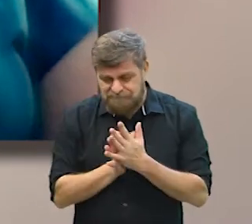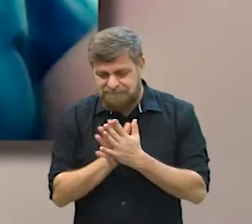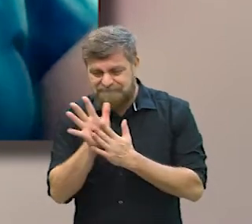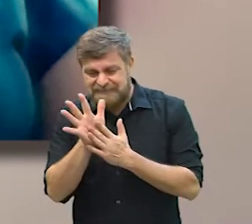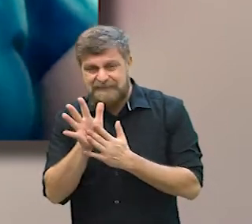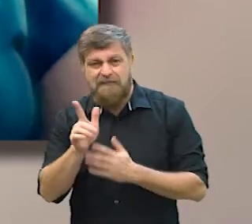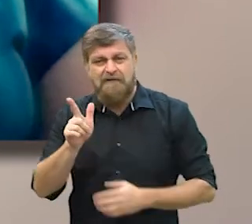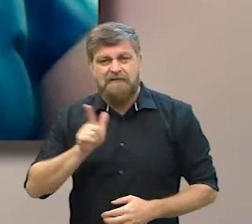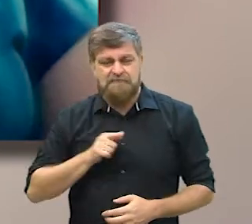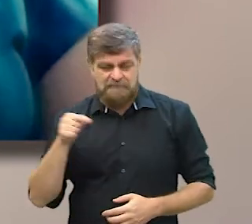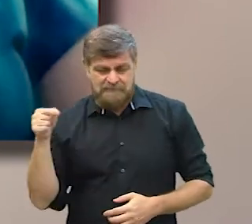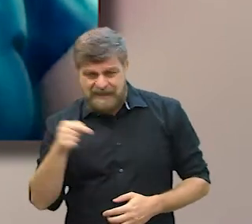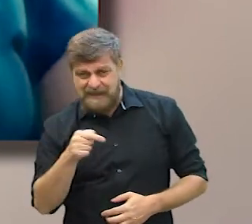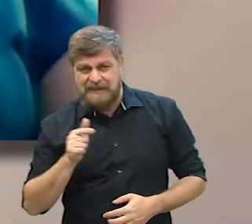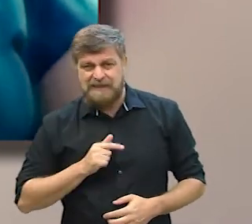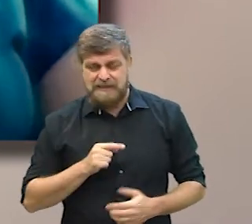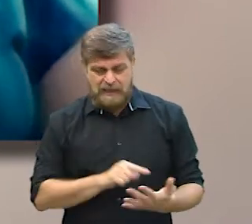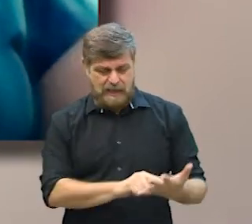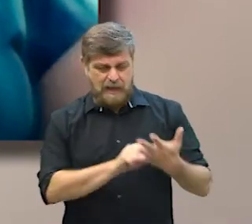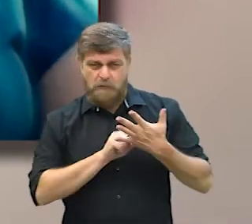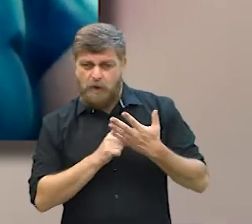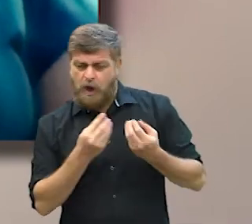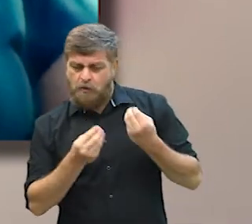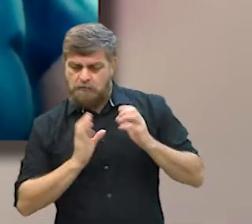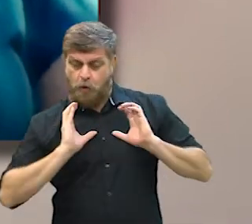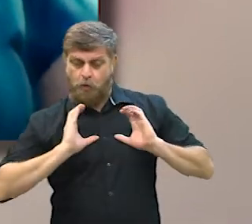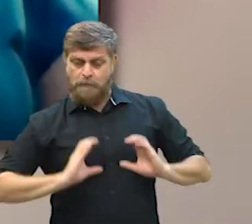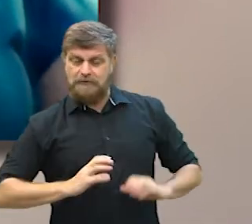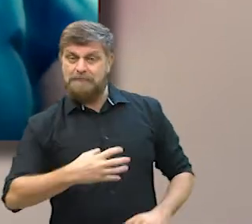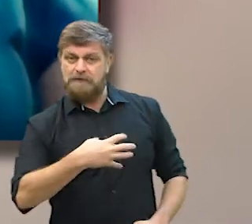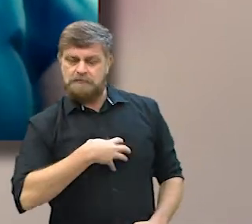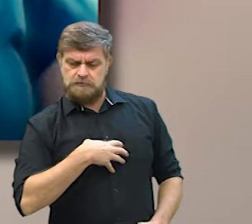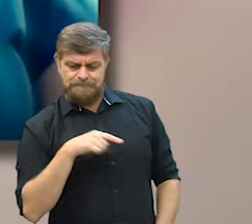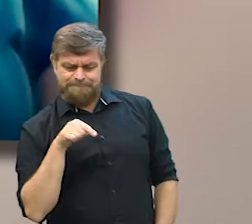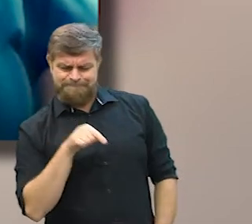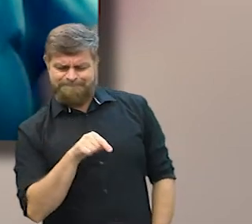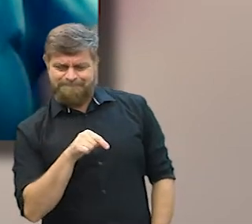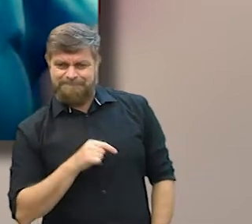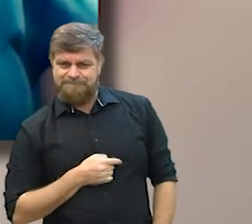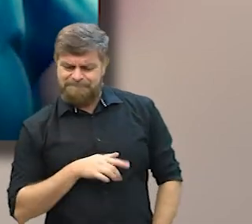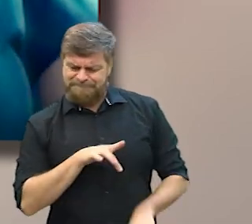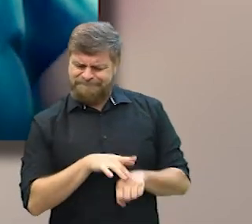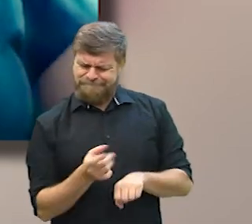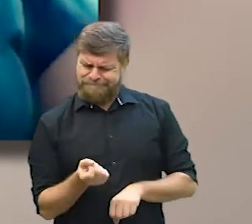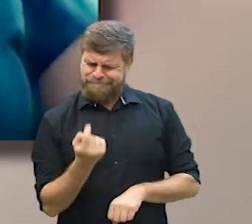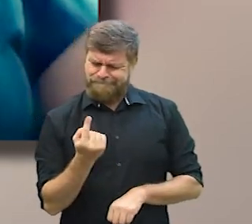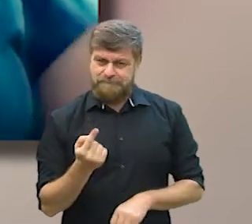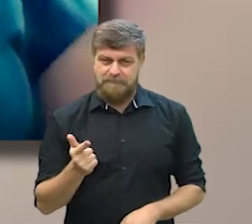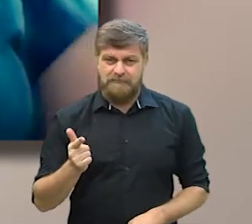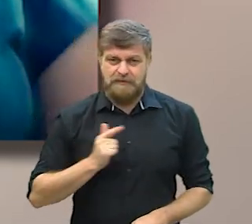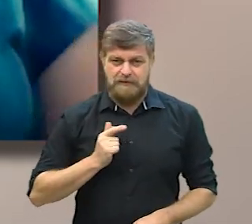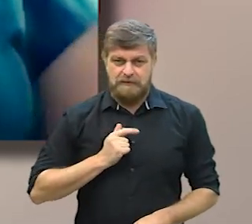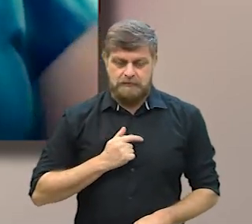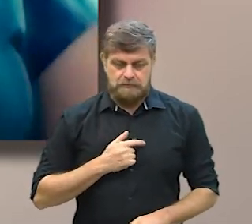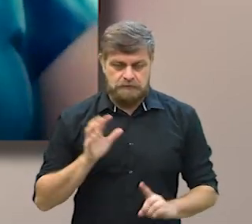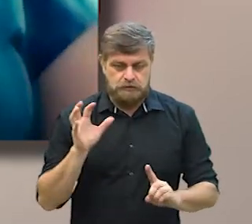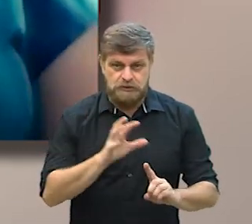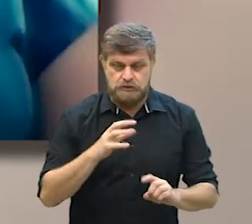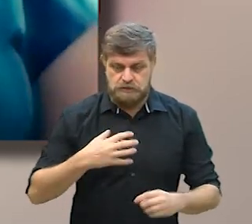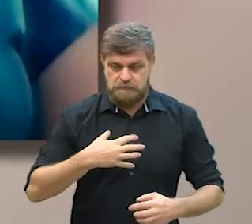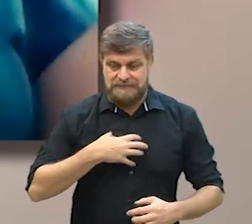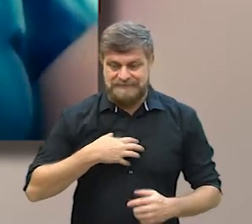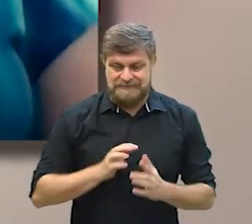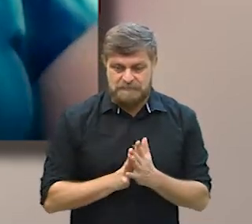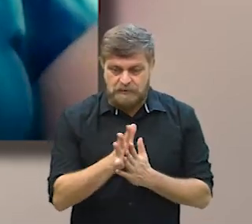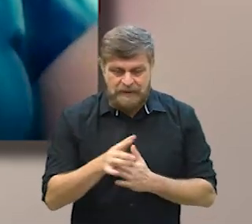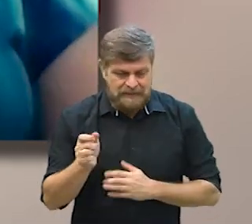sensorial, em geral, isso ele demonstra através de um comportamento. Então, frente a esse estímulo sensorial,